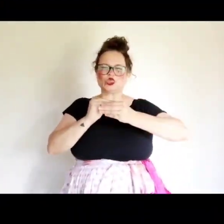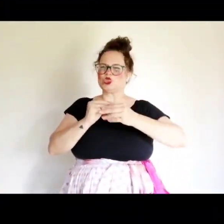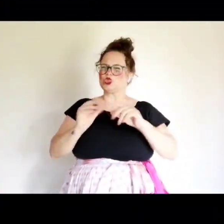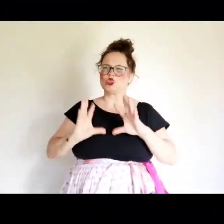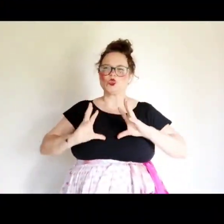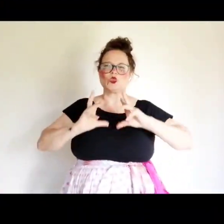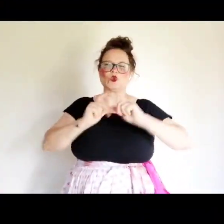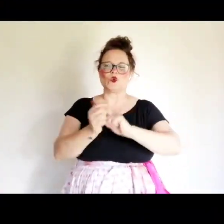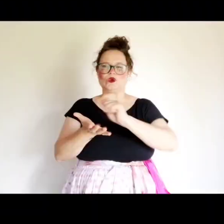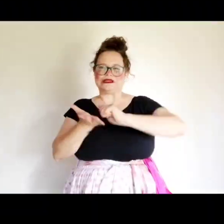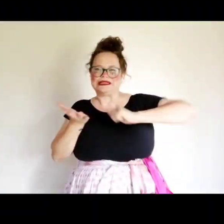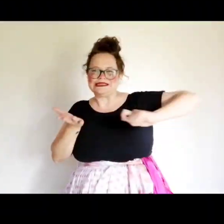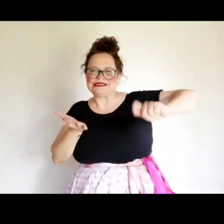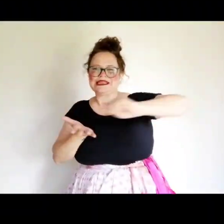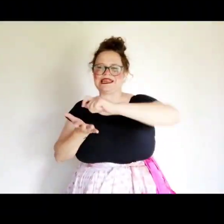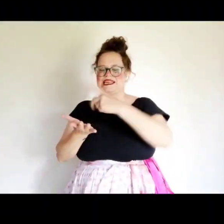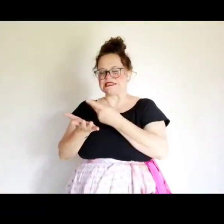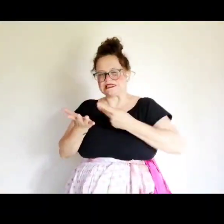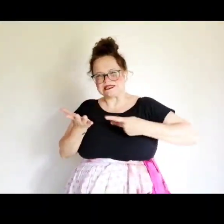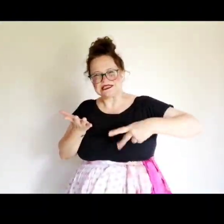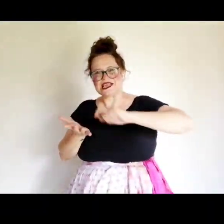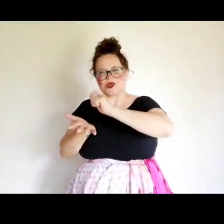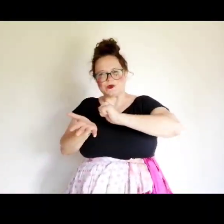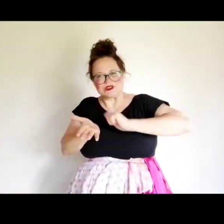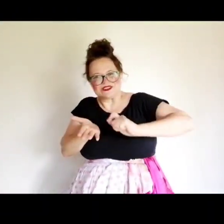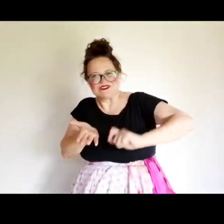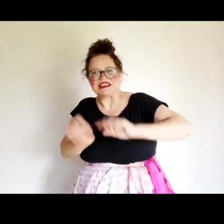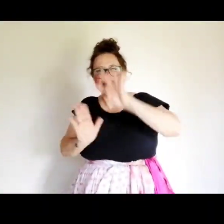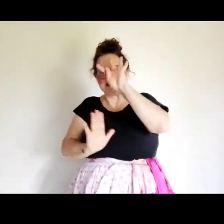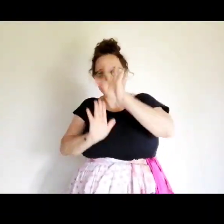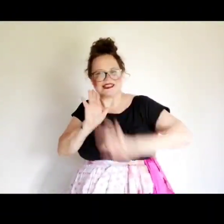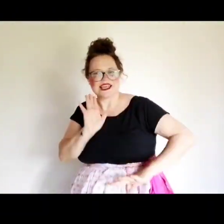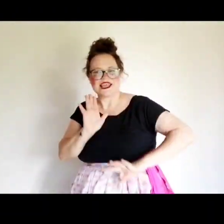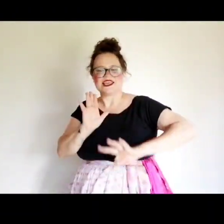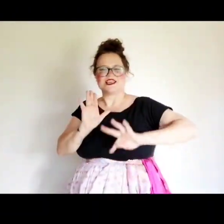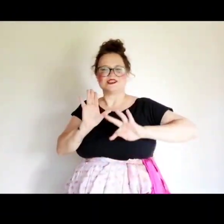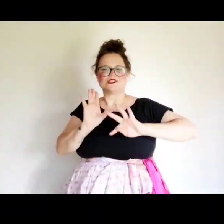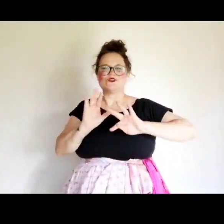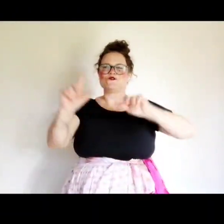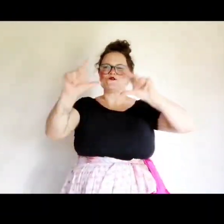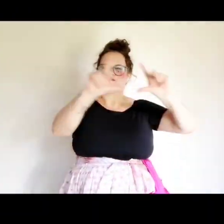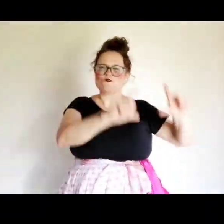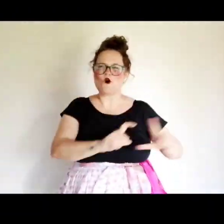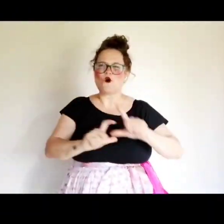meus registros, os desenhos, os textos,